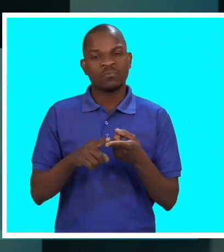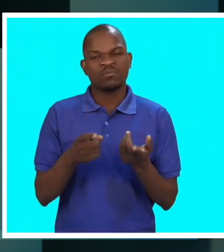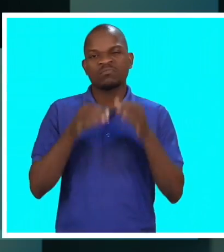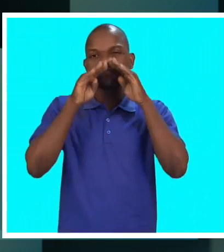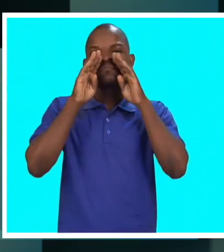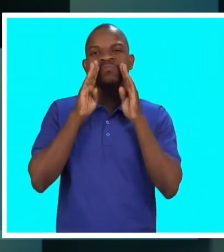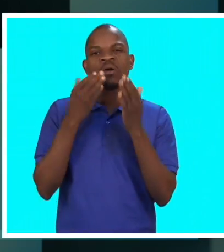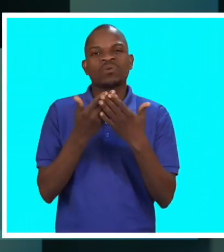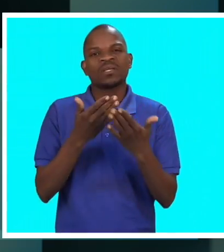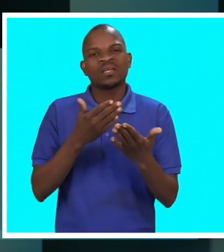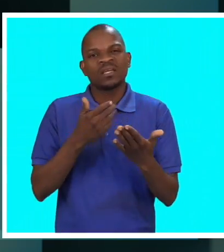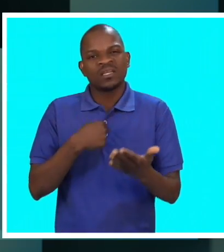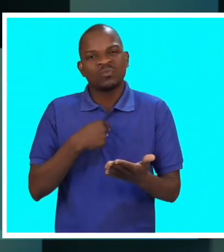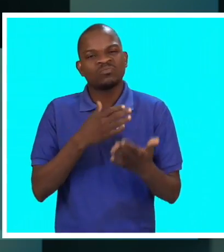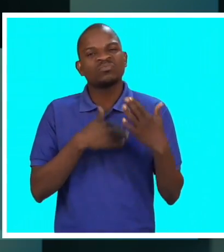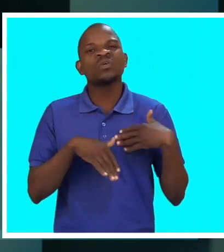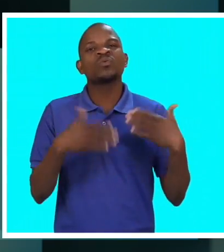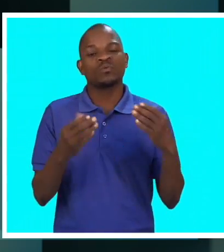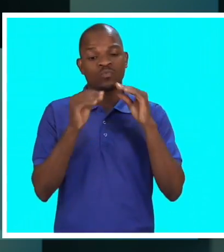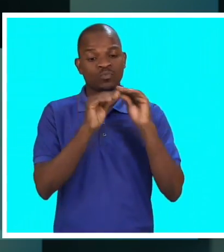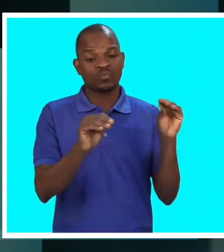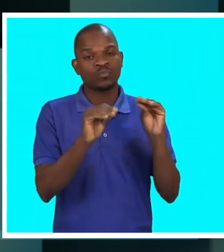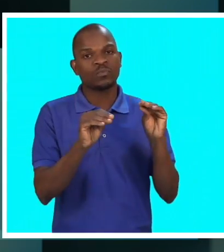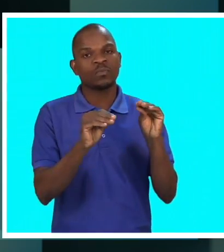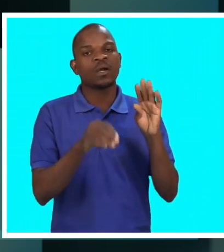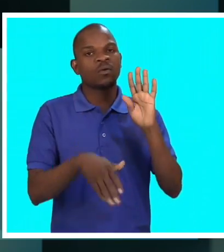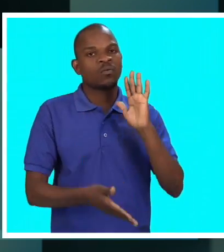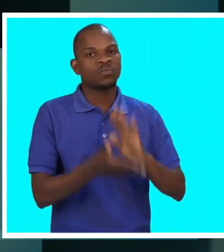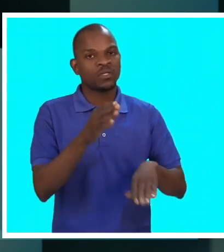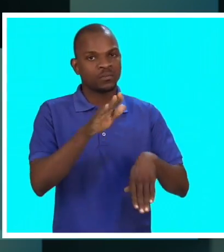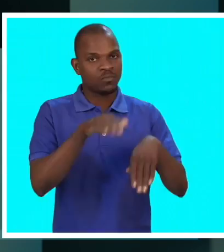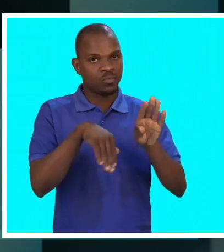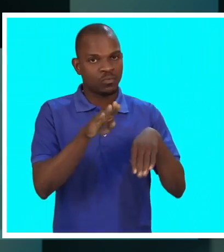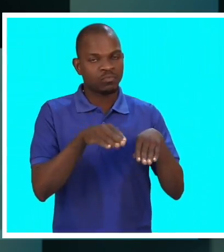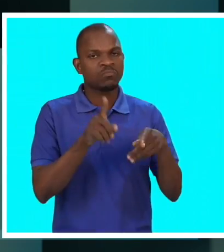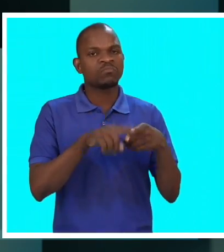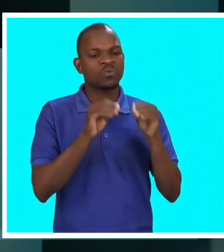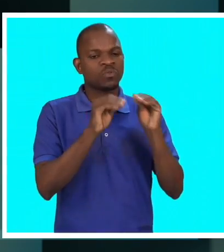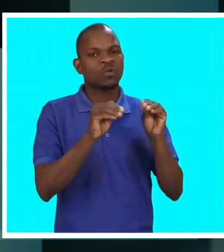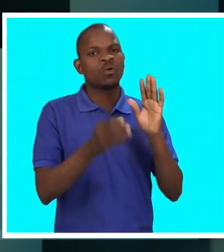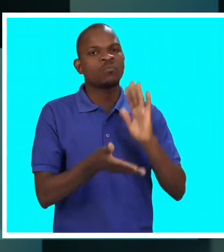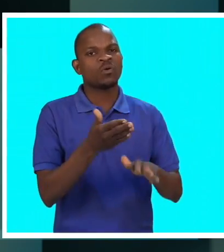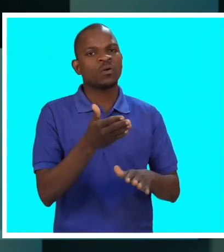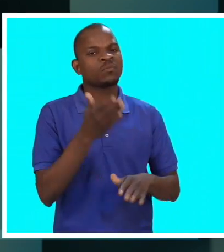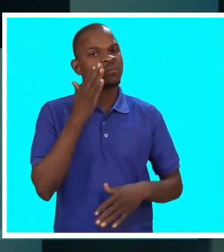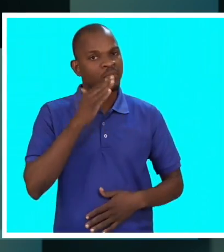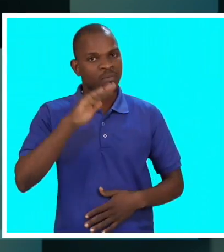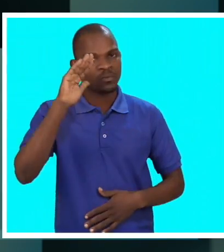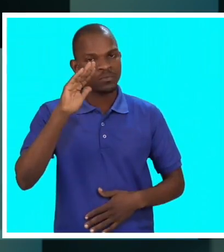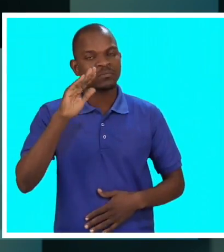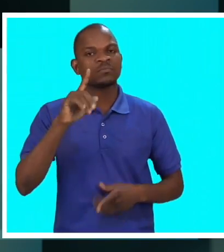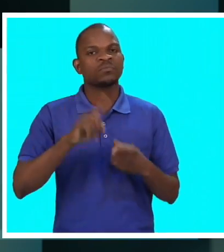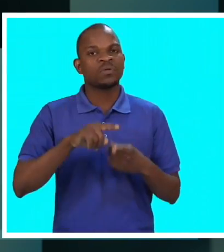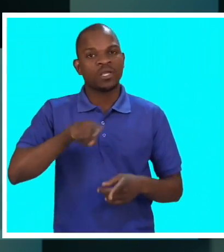isso deixa-me triste porque eu quero ensinar eles a jogar futebol quero ensinar eles a serem melhores eu prefiro que